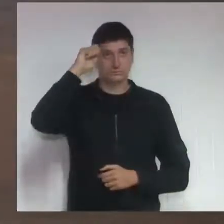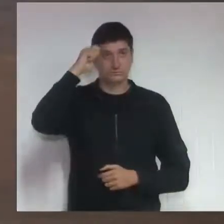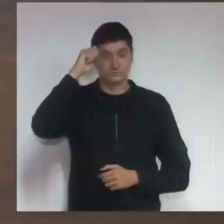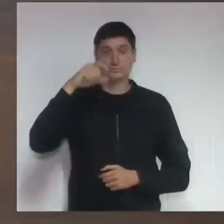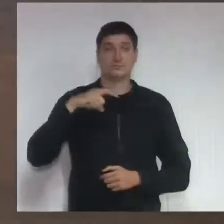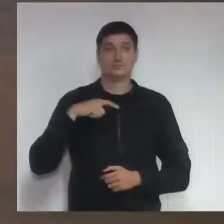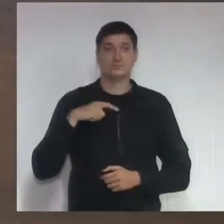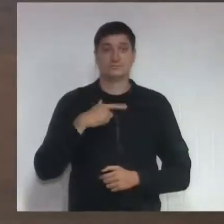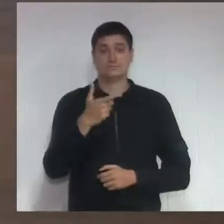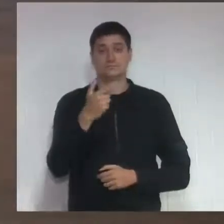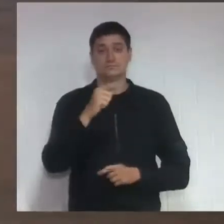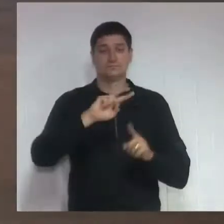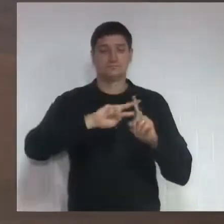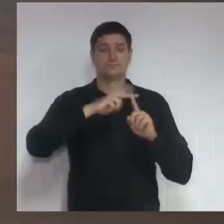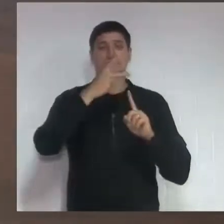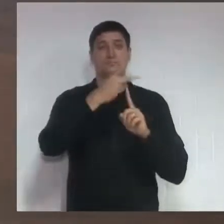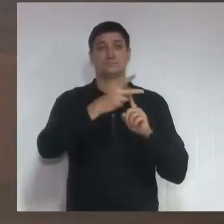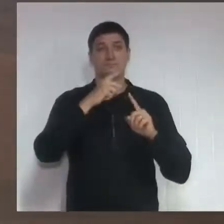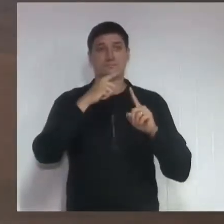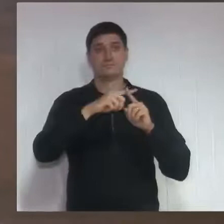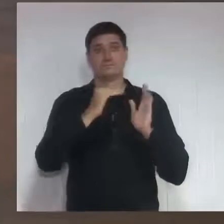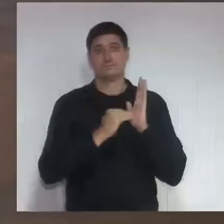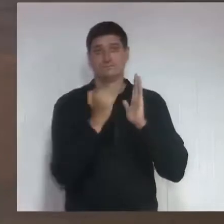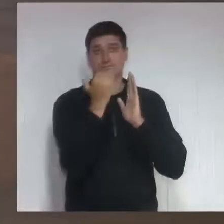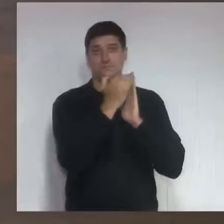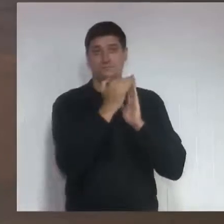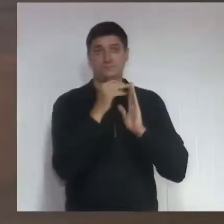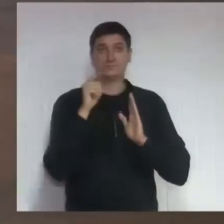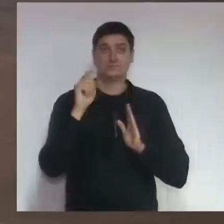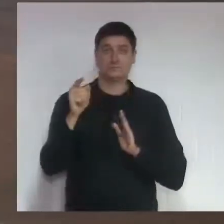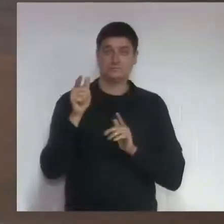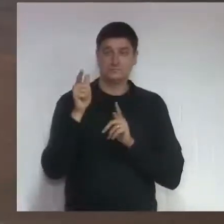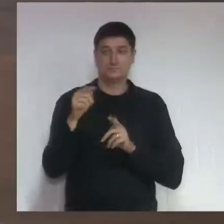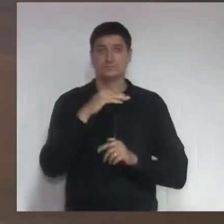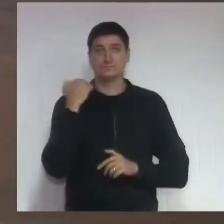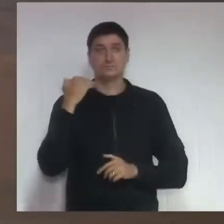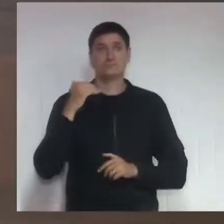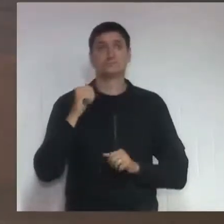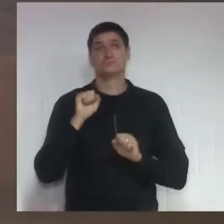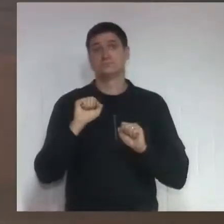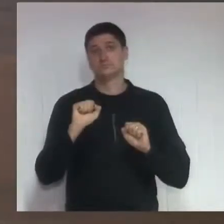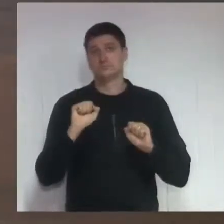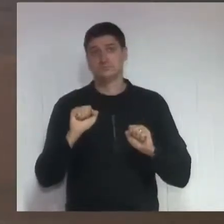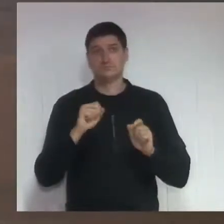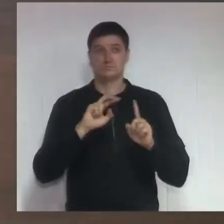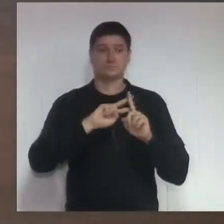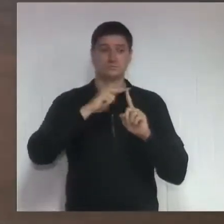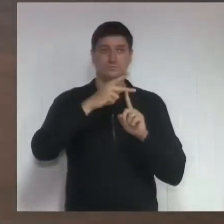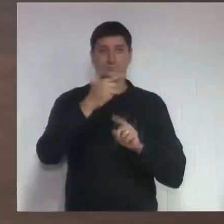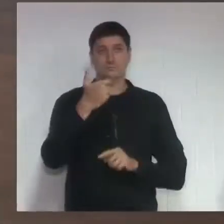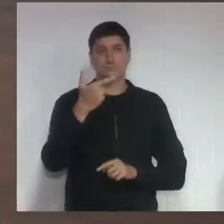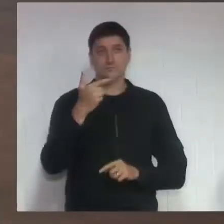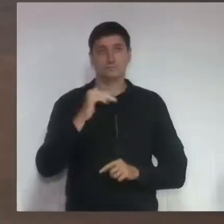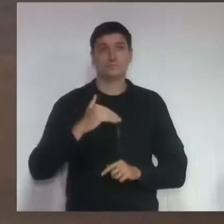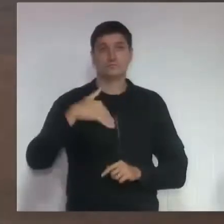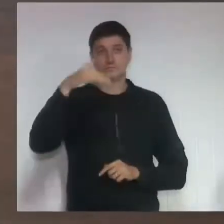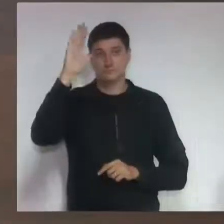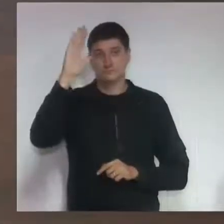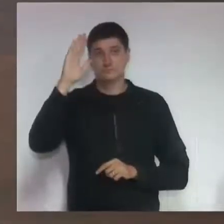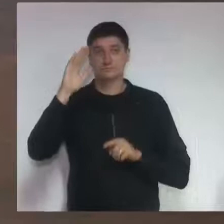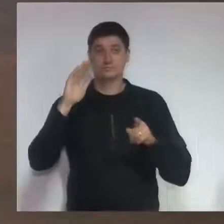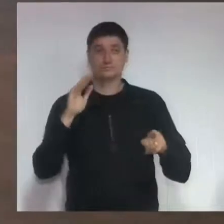chance de ser vítima de um homicídio do que um não negro. 12 vezes mais